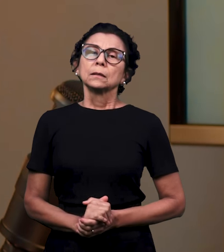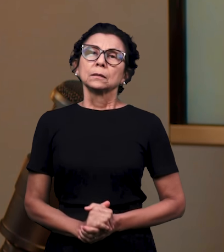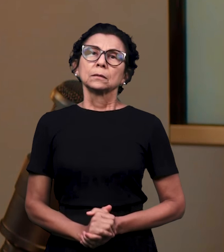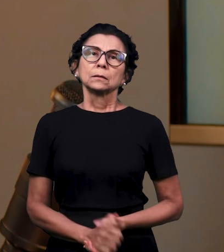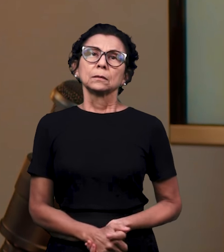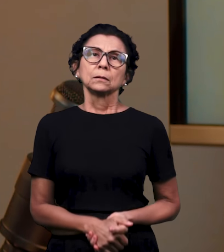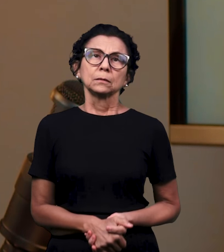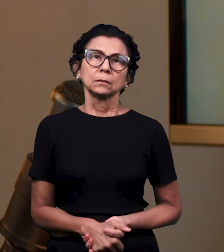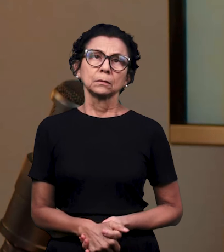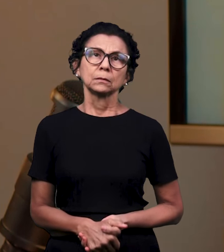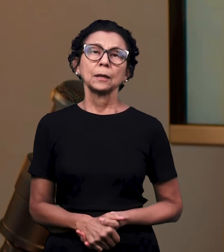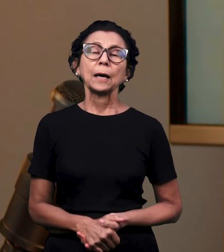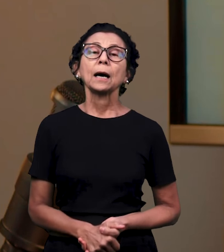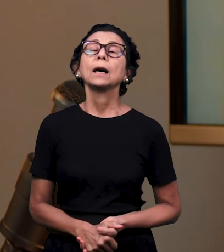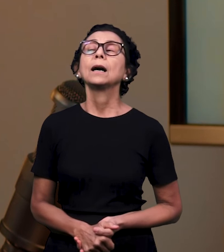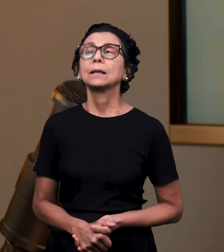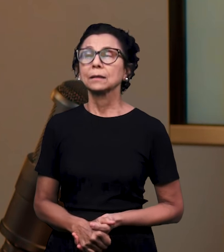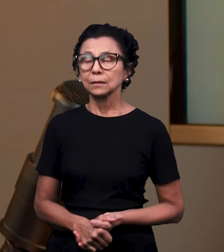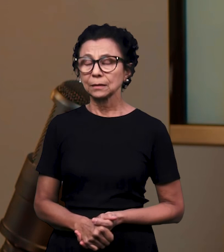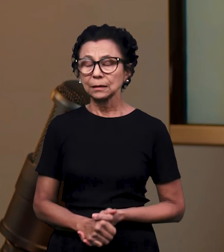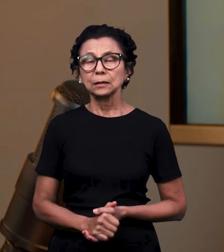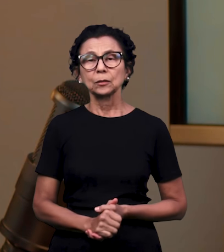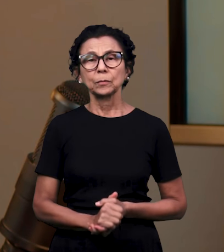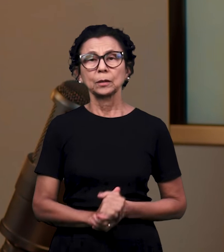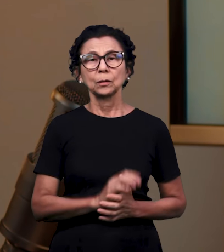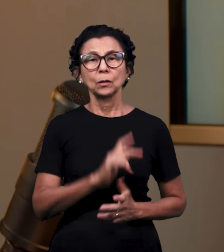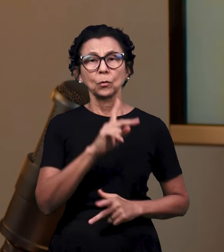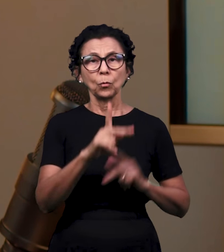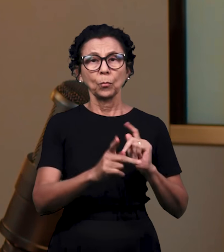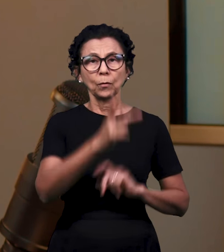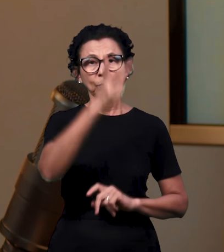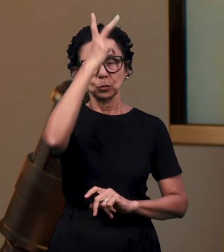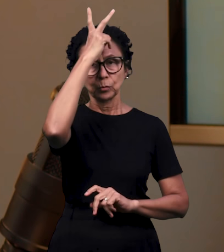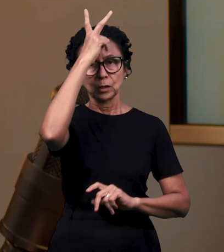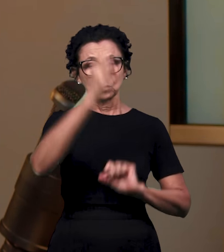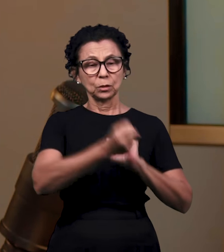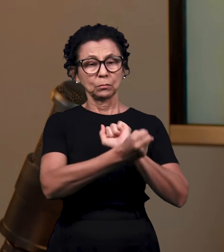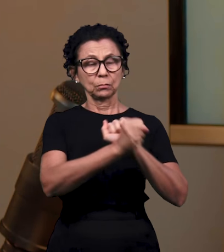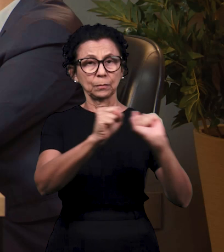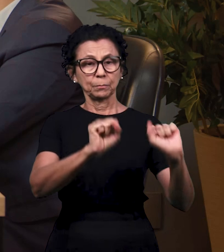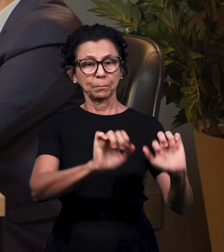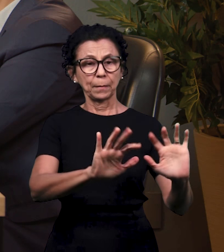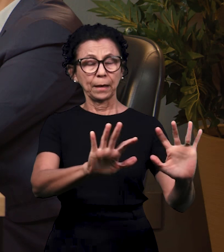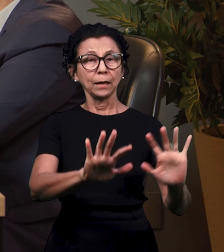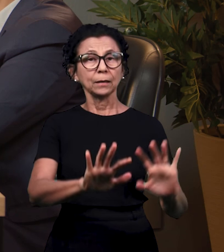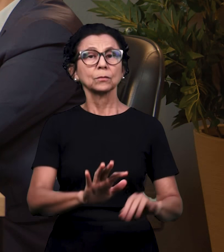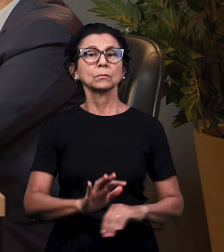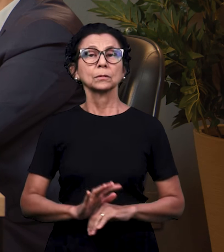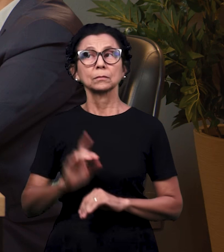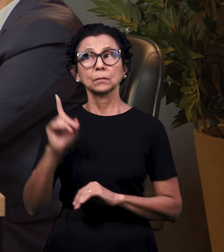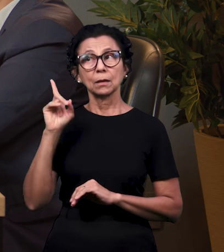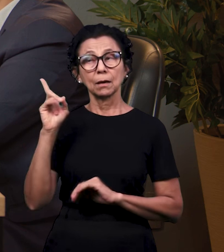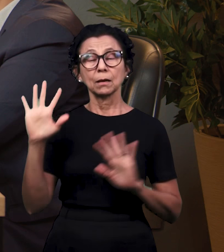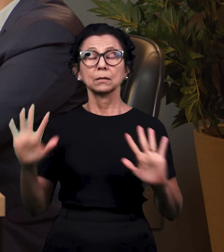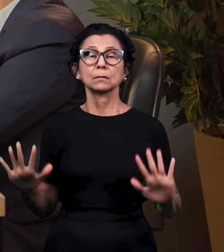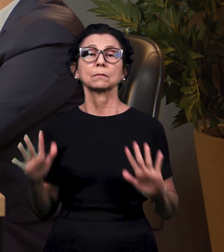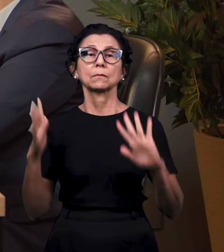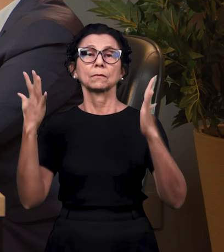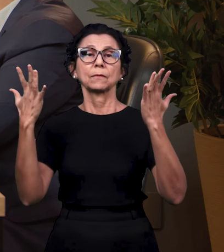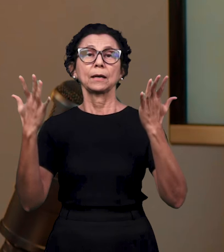que foi, inclusive, a saída do Egito, para a igreja, para nós, ela representa